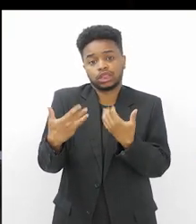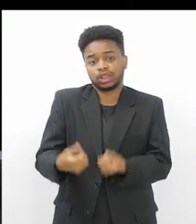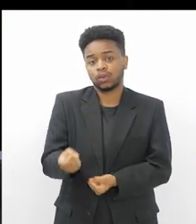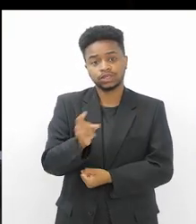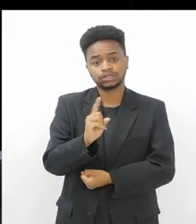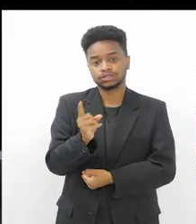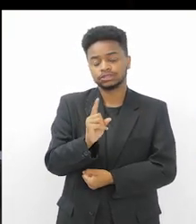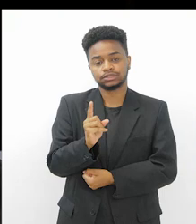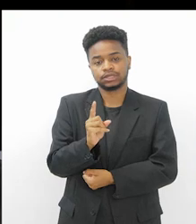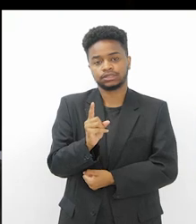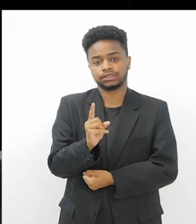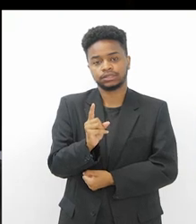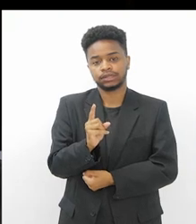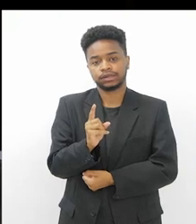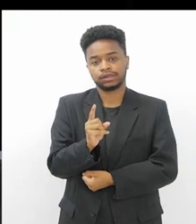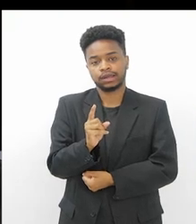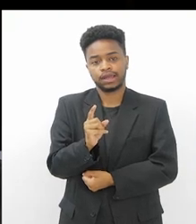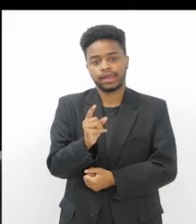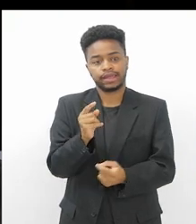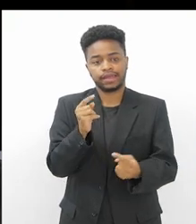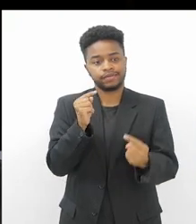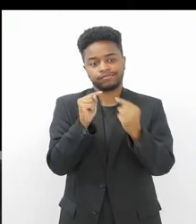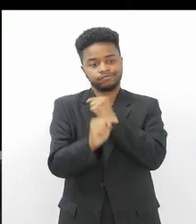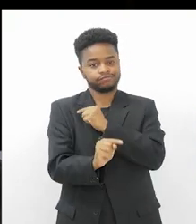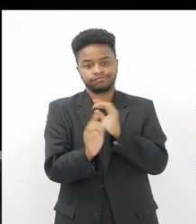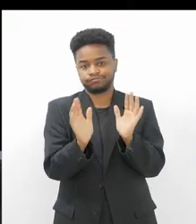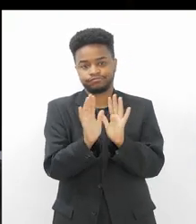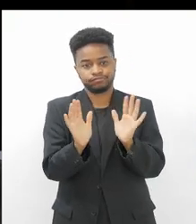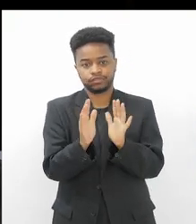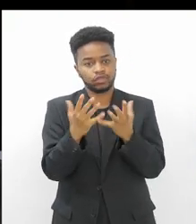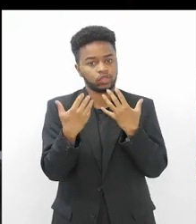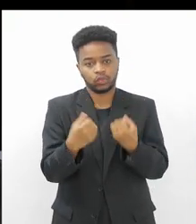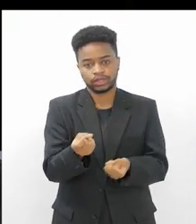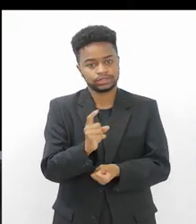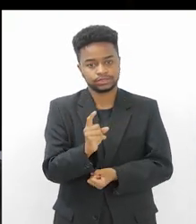não admitem ou não toleram serem